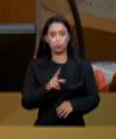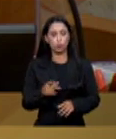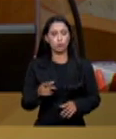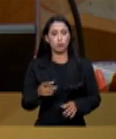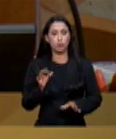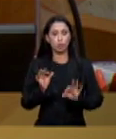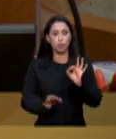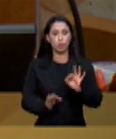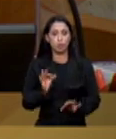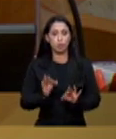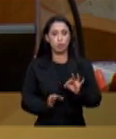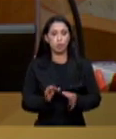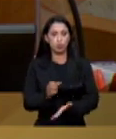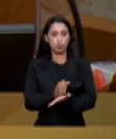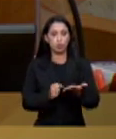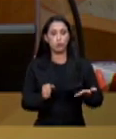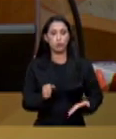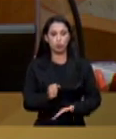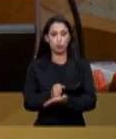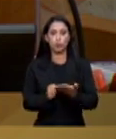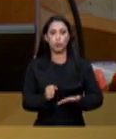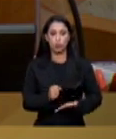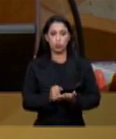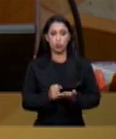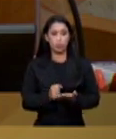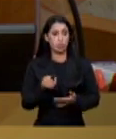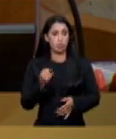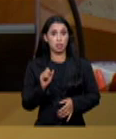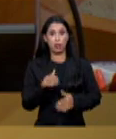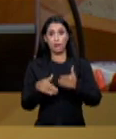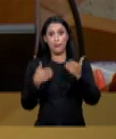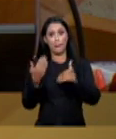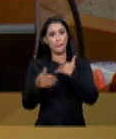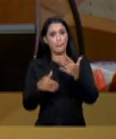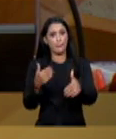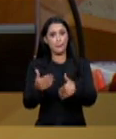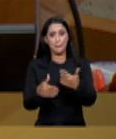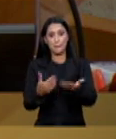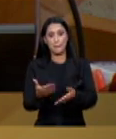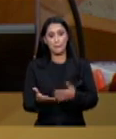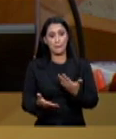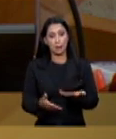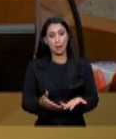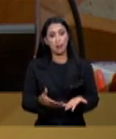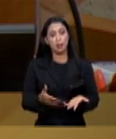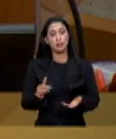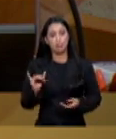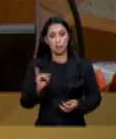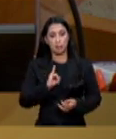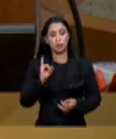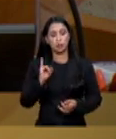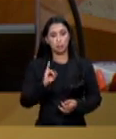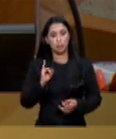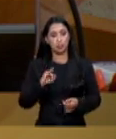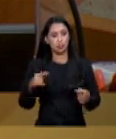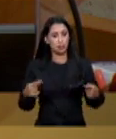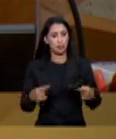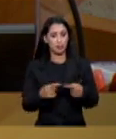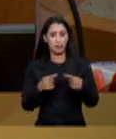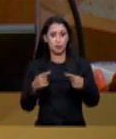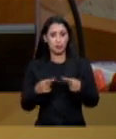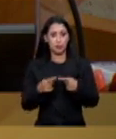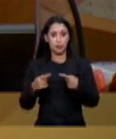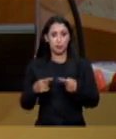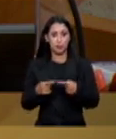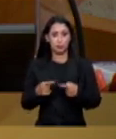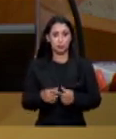incorpora os fundamentos. Está ótimo. Portanto, eu acho que... Porque senão nós vamos, numa questão que é relevante, ótimo. Que eu acho que temos concordância.